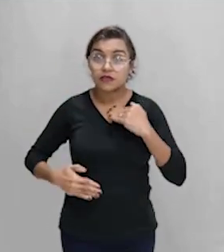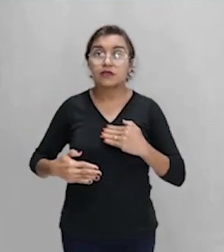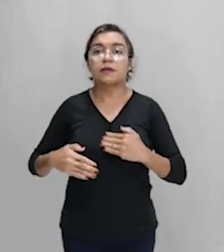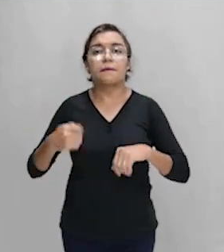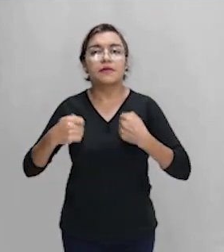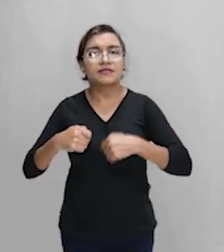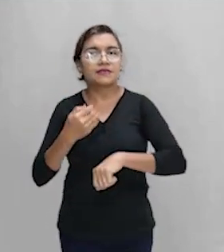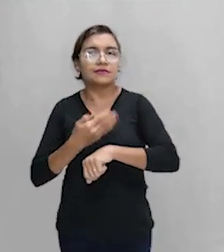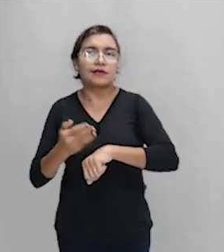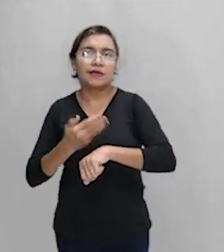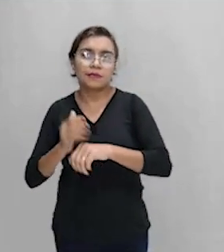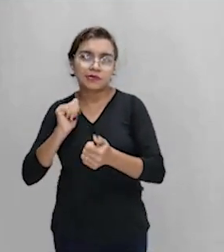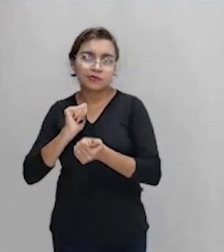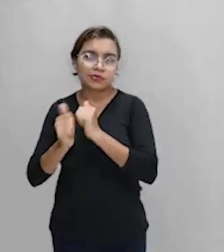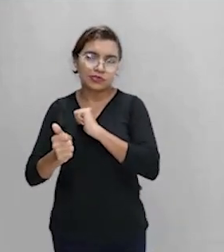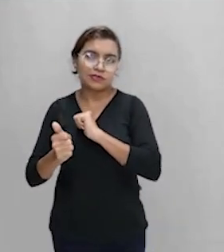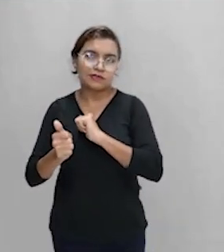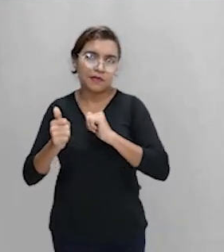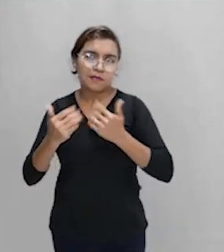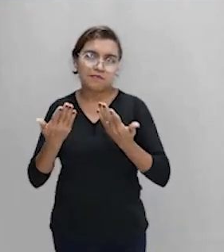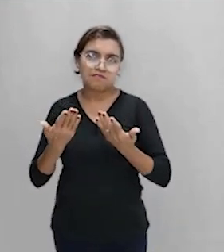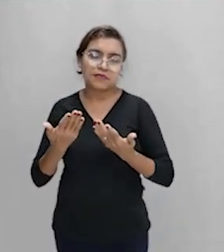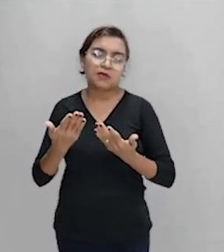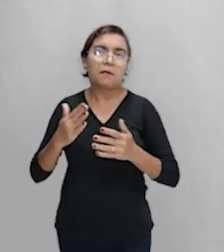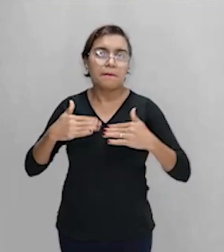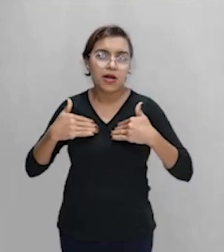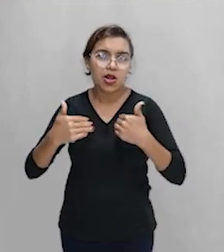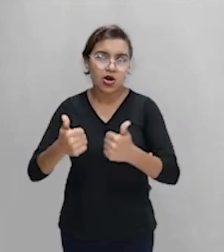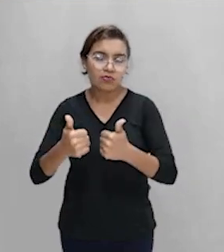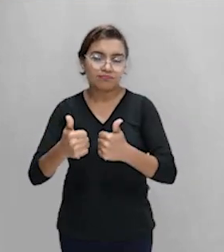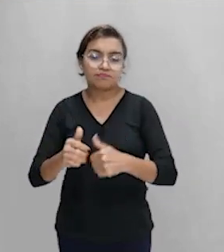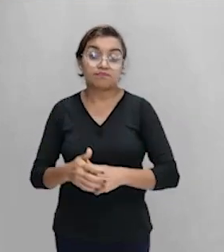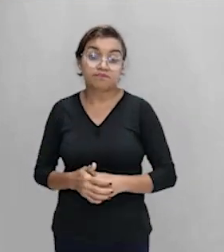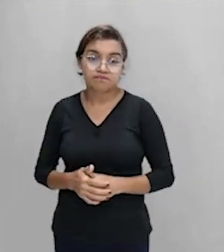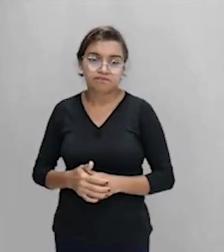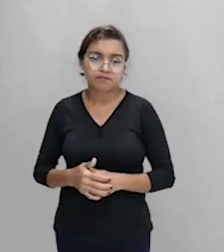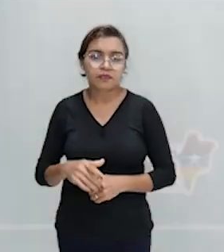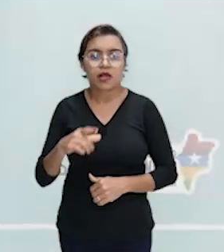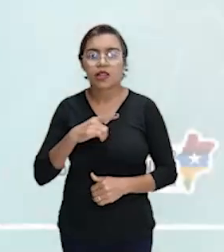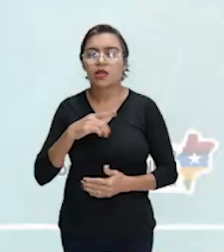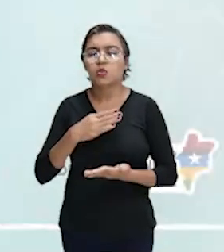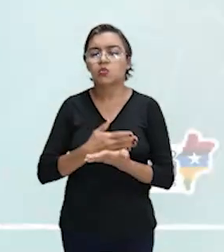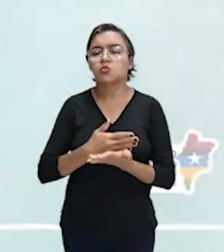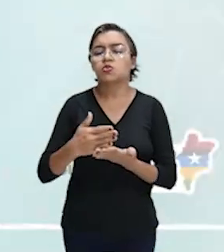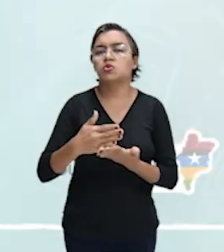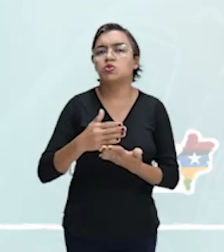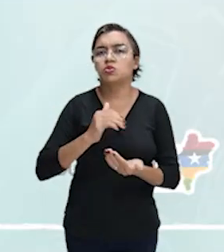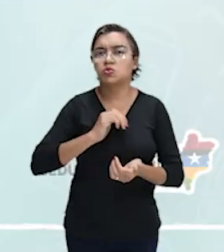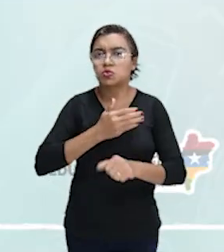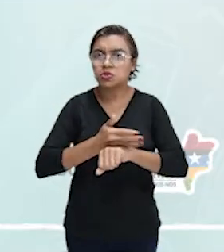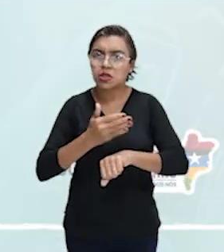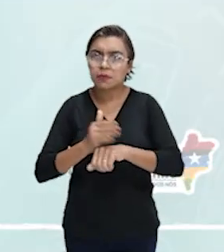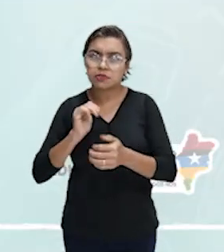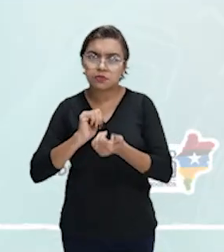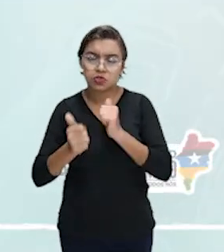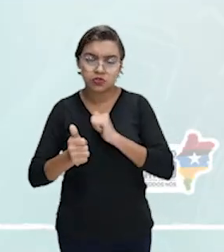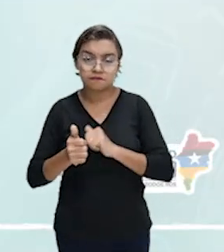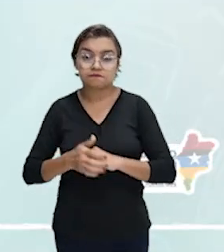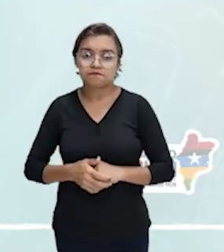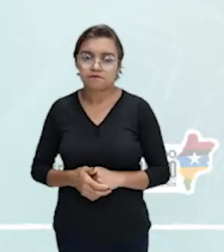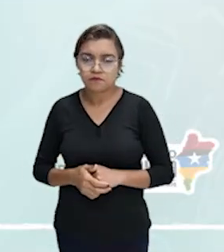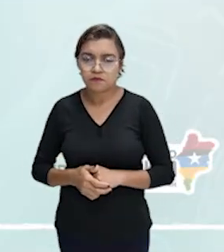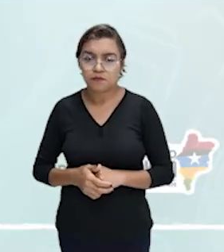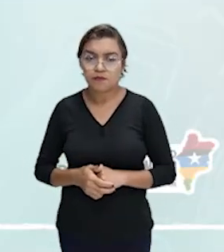treinamento esportivo, eu vou o quê? Eu vou melhorar no indivíduo. O início do treinamento esportivo, vamos relembrar. O